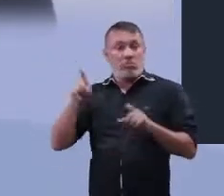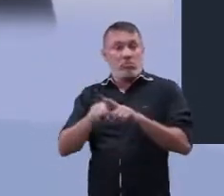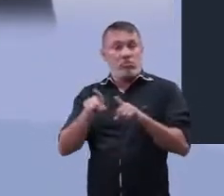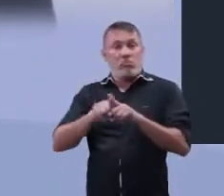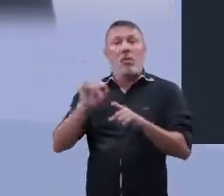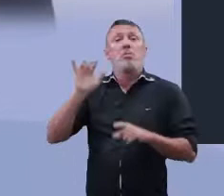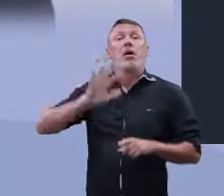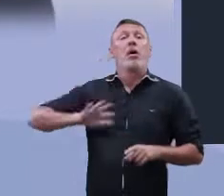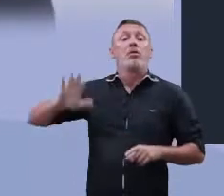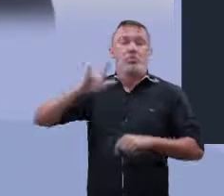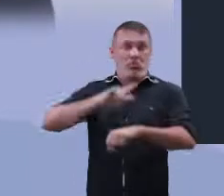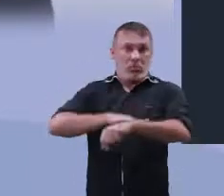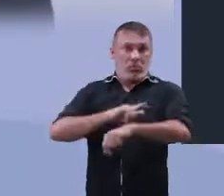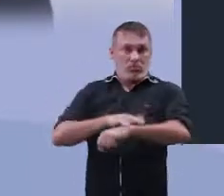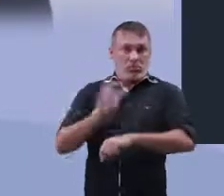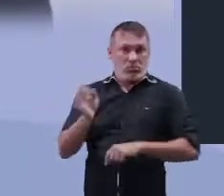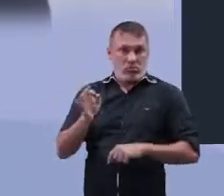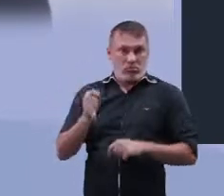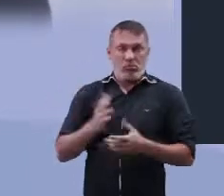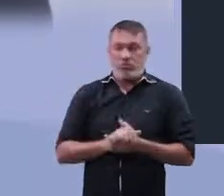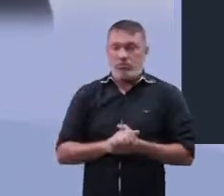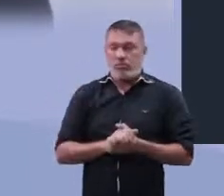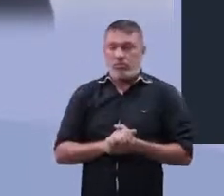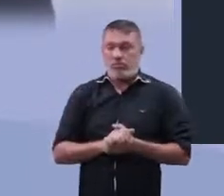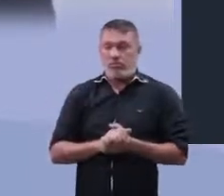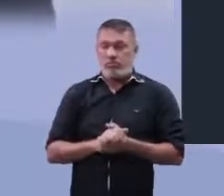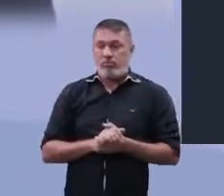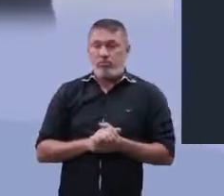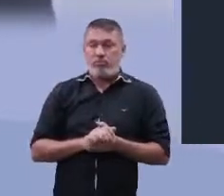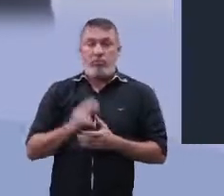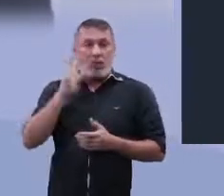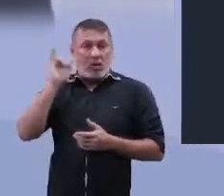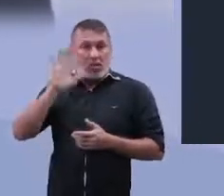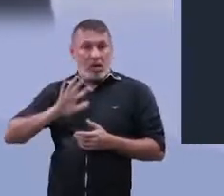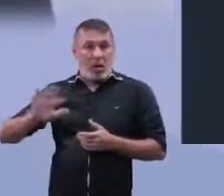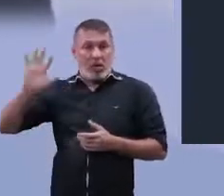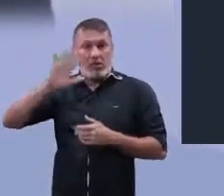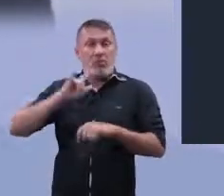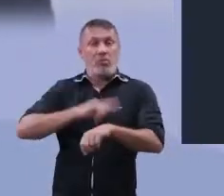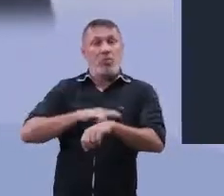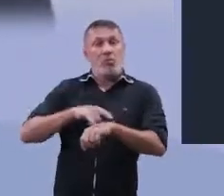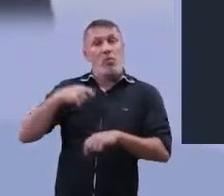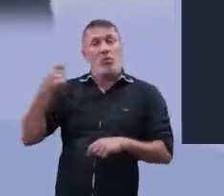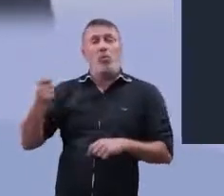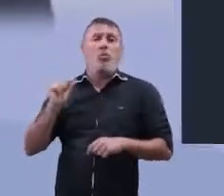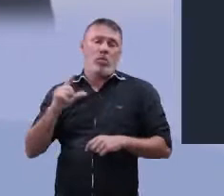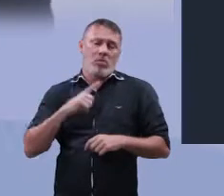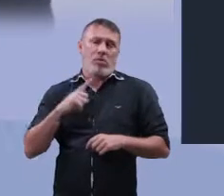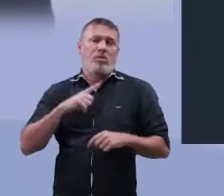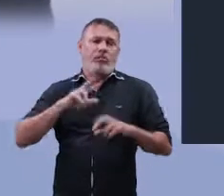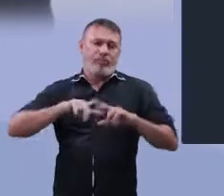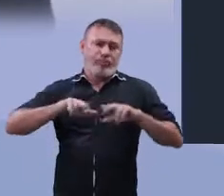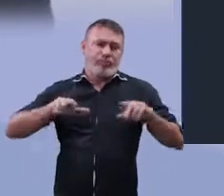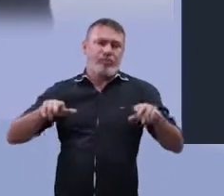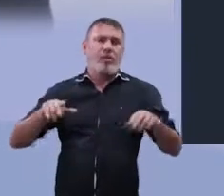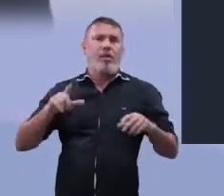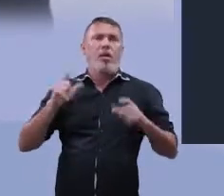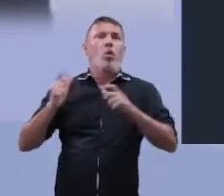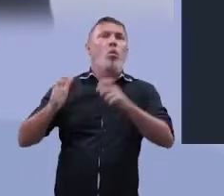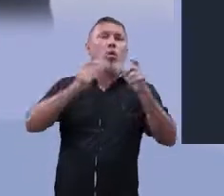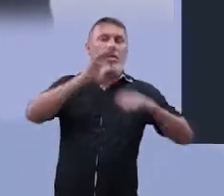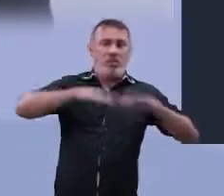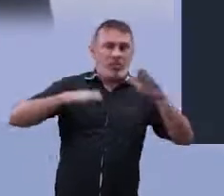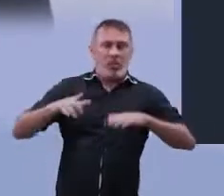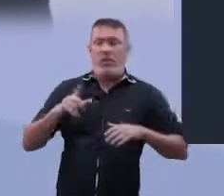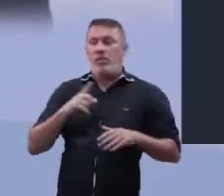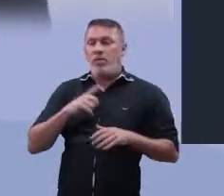Bom, aí temos uma imagem de um banheiro, né, e o banheiro ele pode receber outros nomes de acordo com a